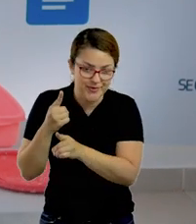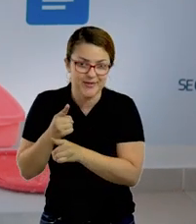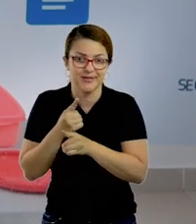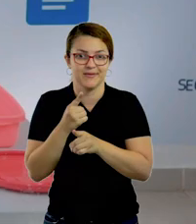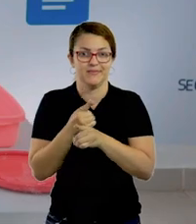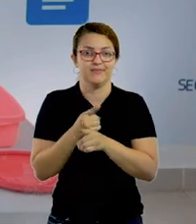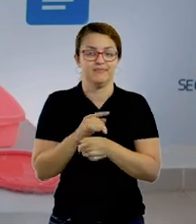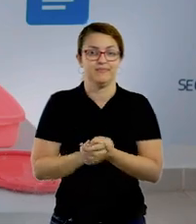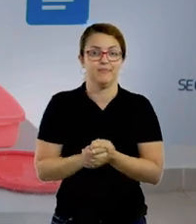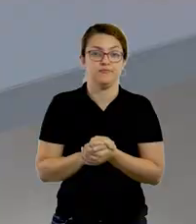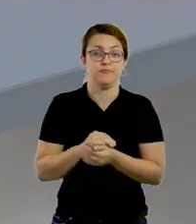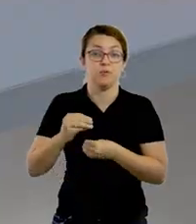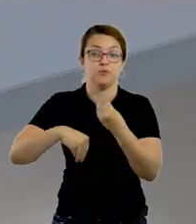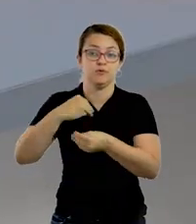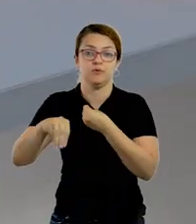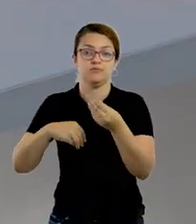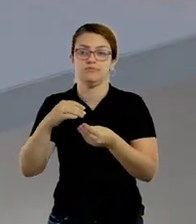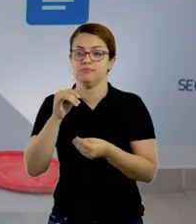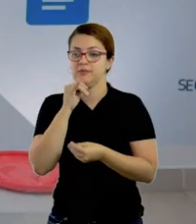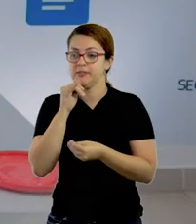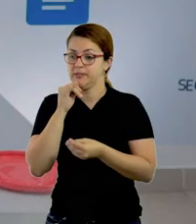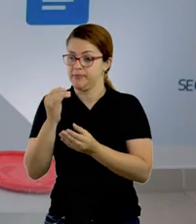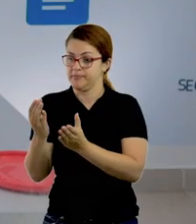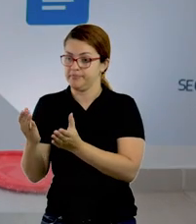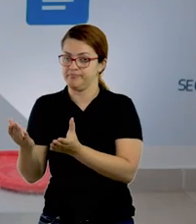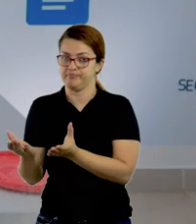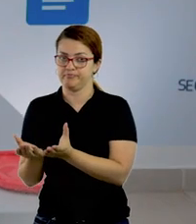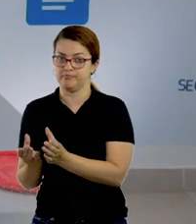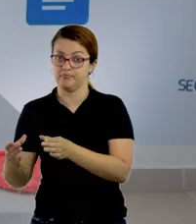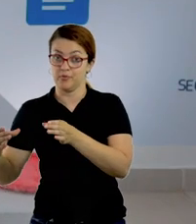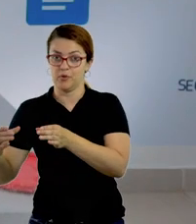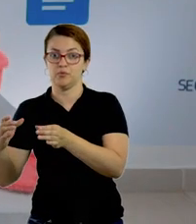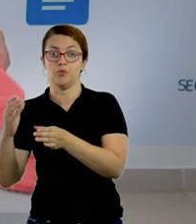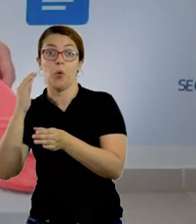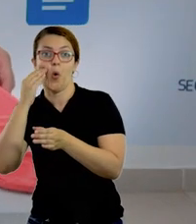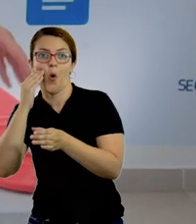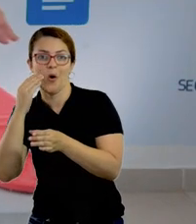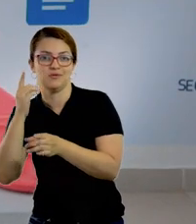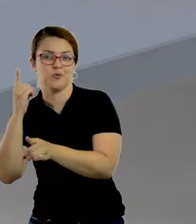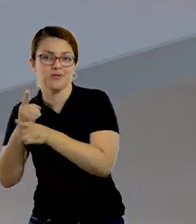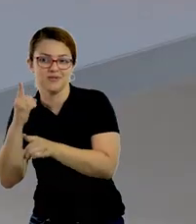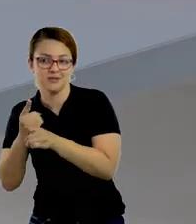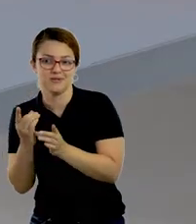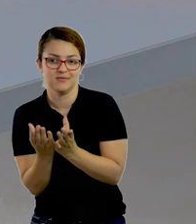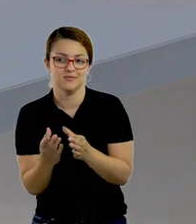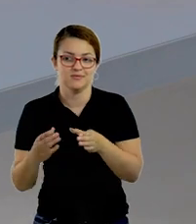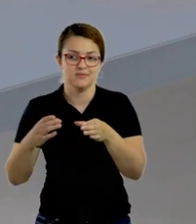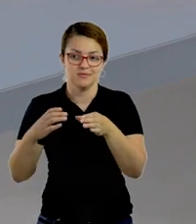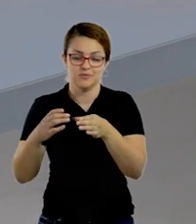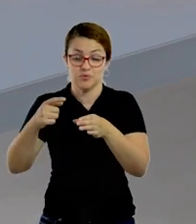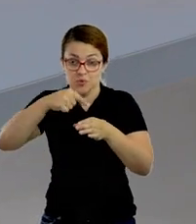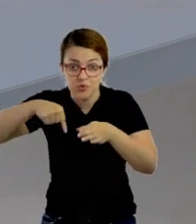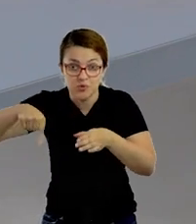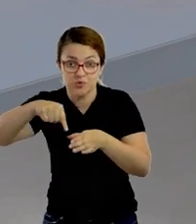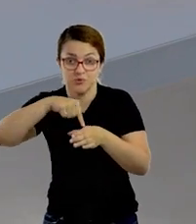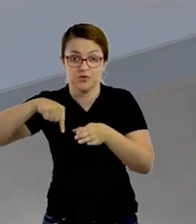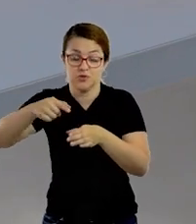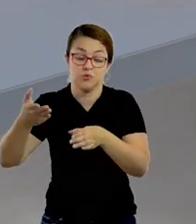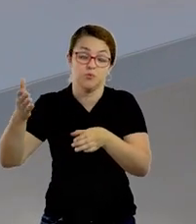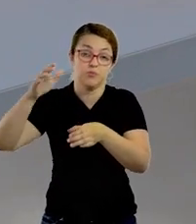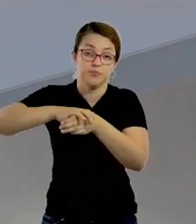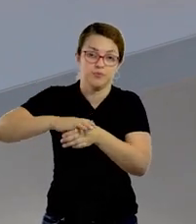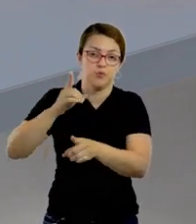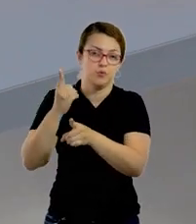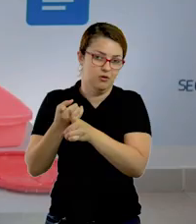em outros momentos, você vai mudar. Você vai pedir para ele achar a tampa do pote rosa, a tampa do círculo, do